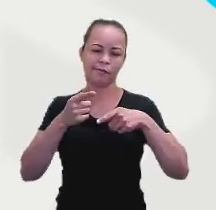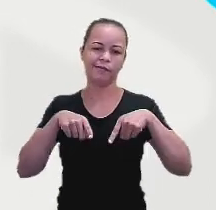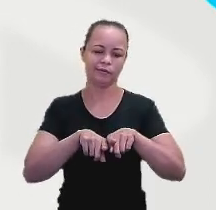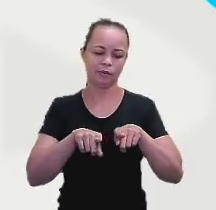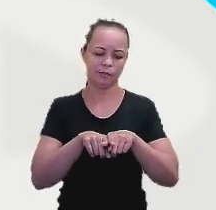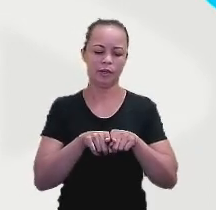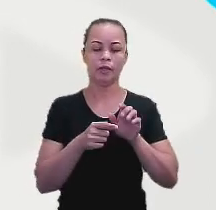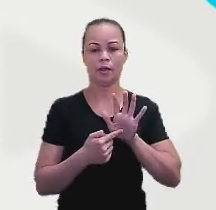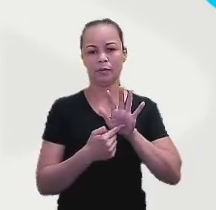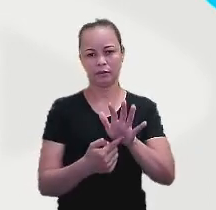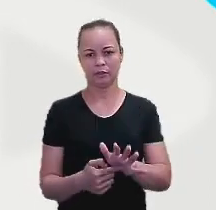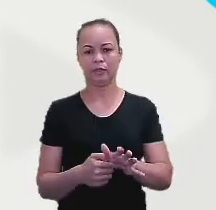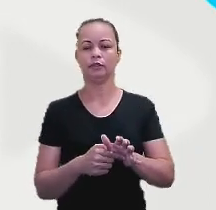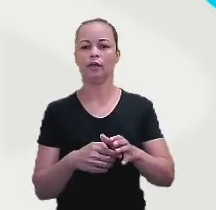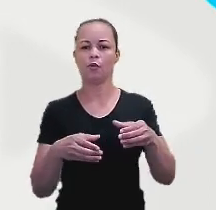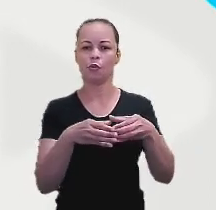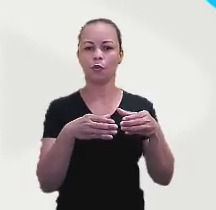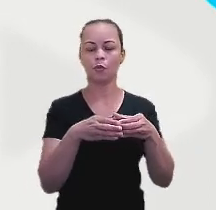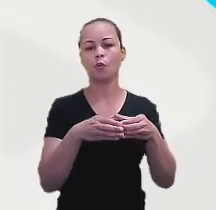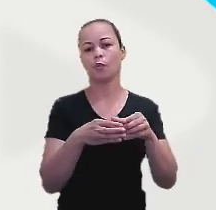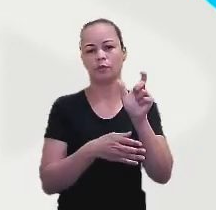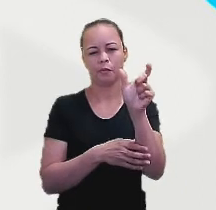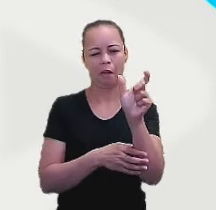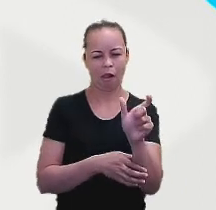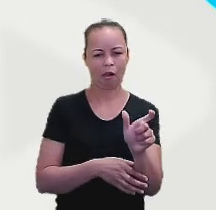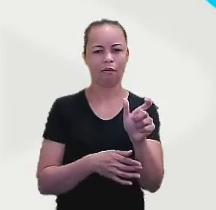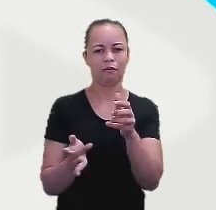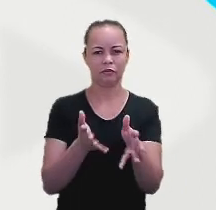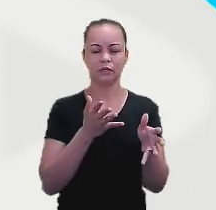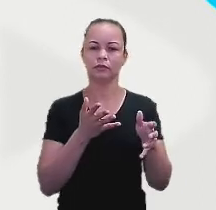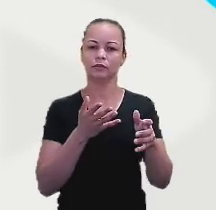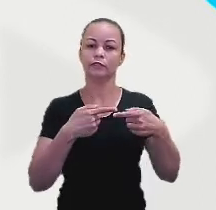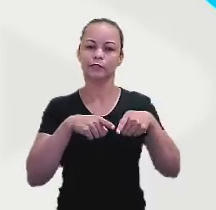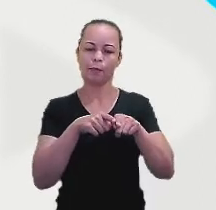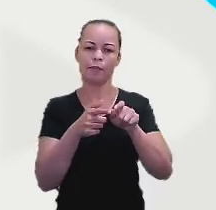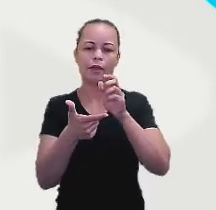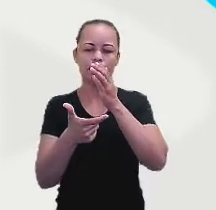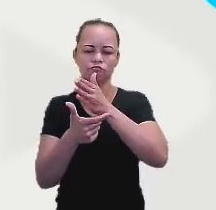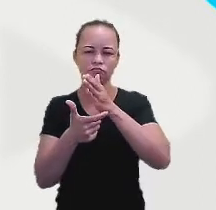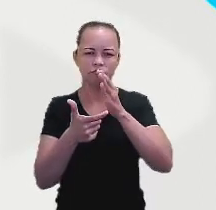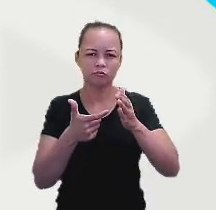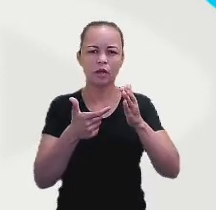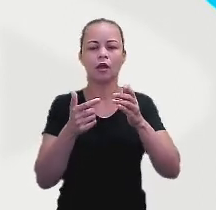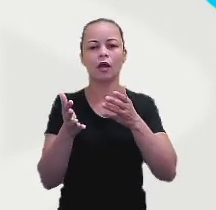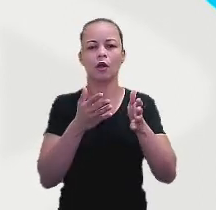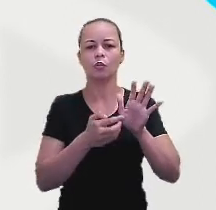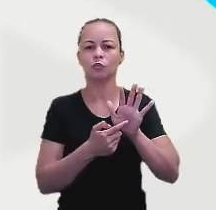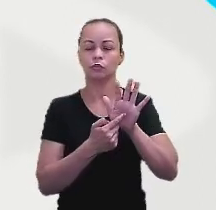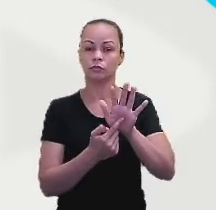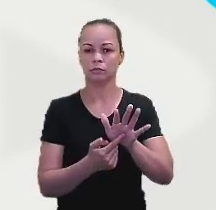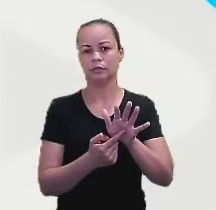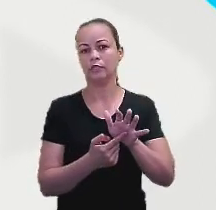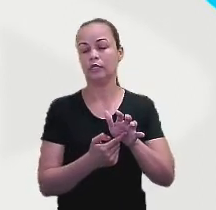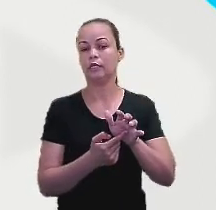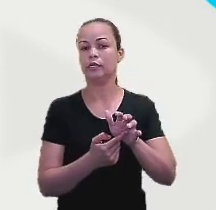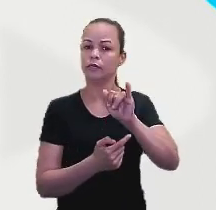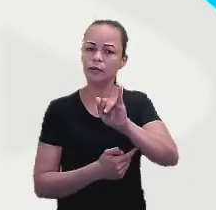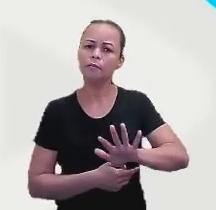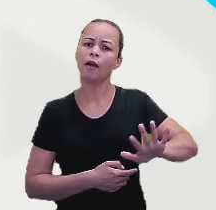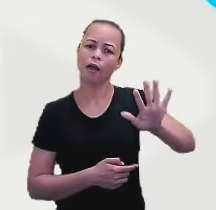das palavras, pode apresentar a divisão silábica das palavras e também pode trazer aí